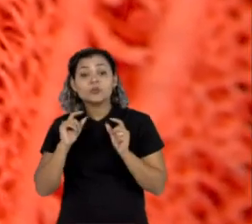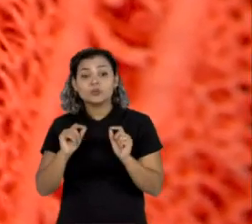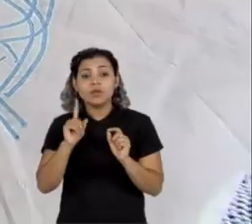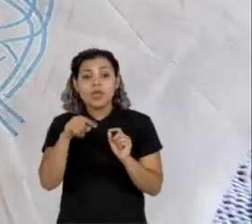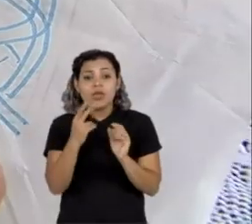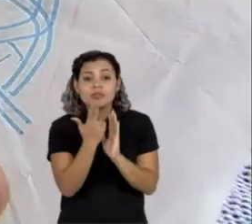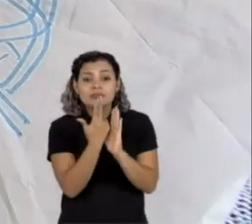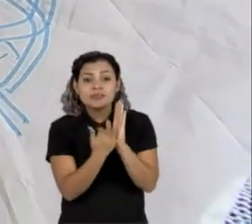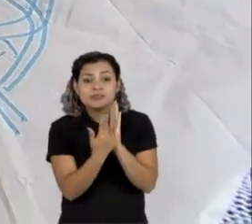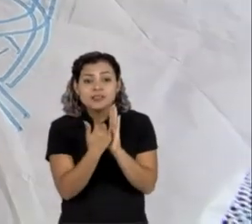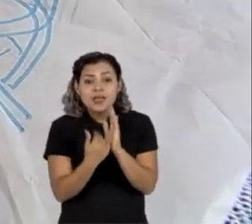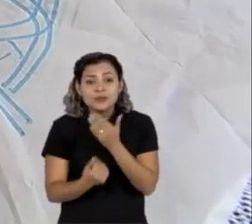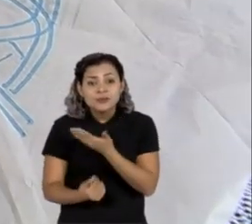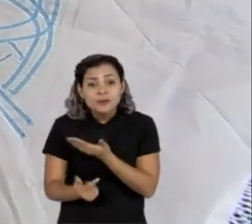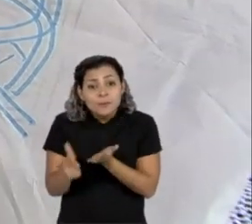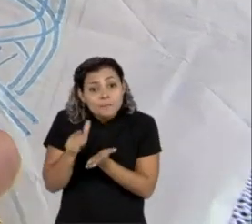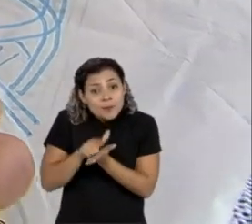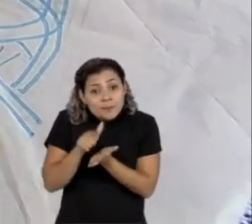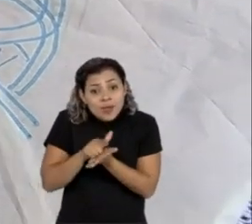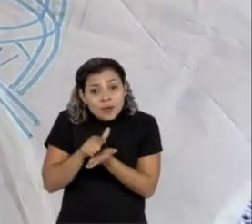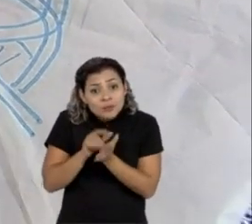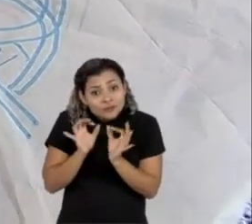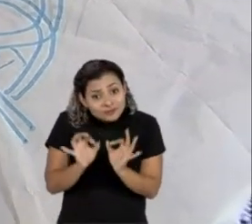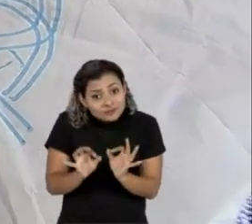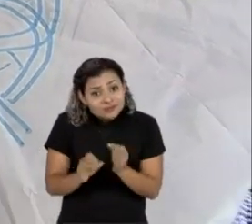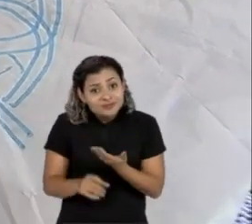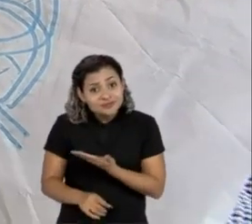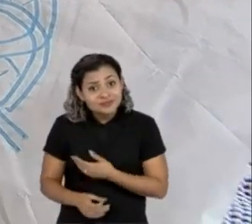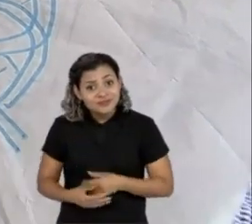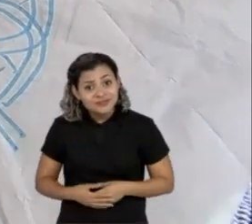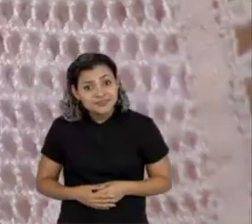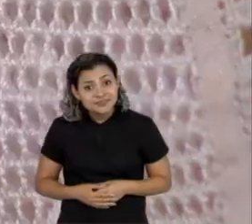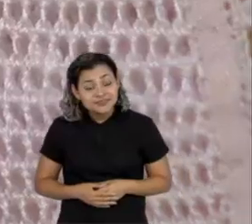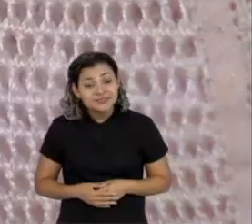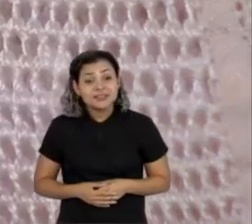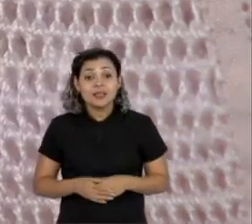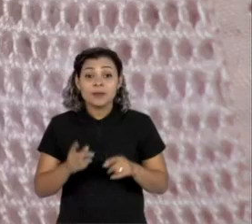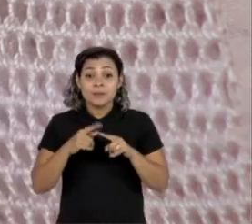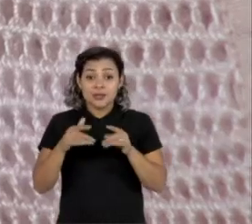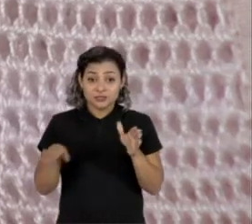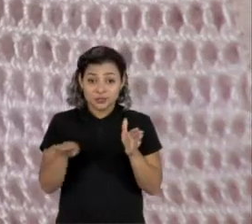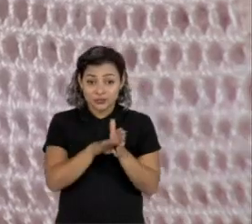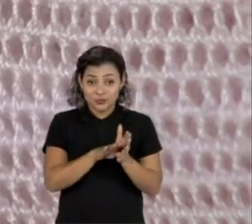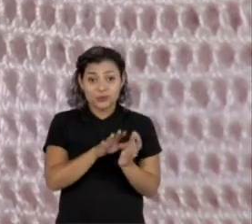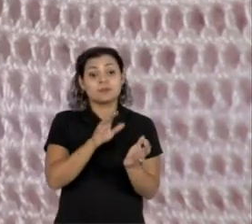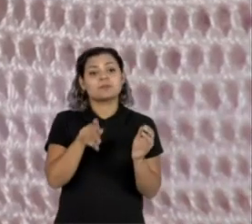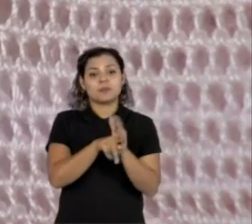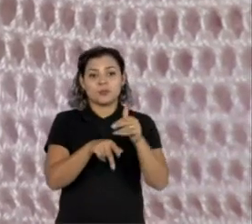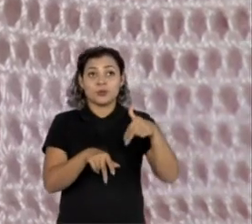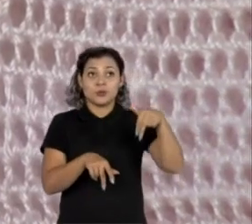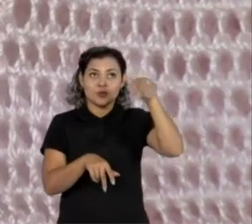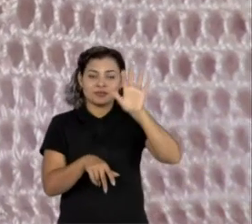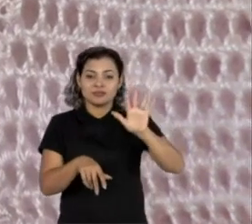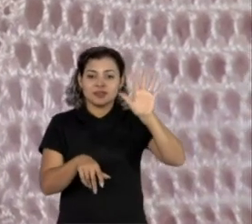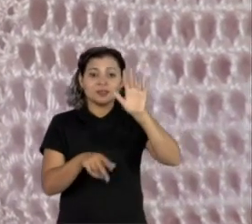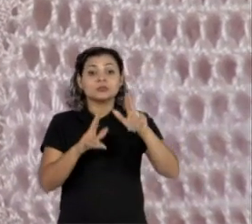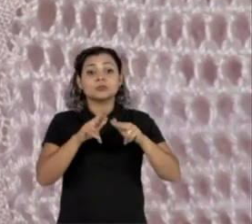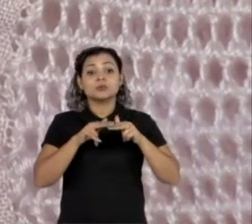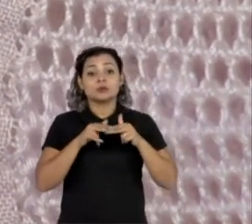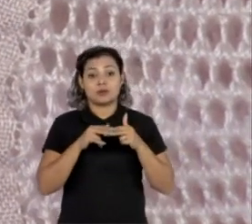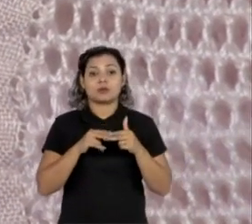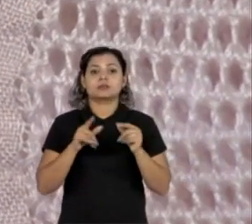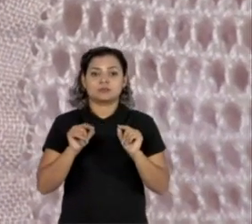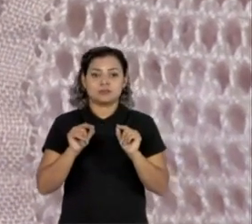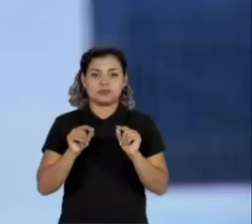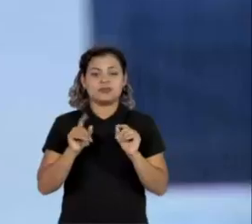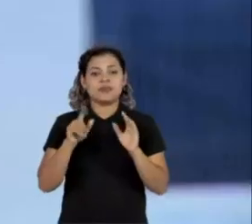os desenhos traçados em papel manteiga. Então, a renda renascença chegou no Nordeste brasileiro através dos conventos. É uma